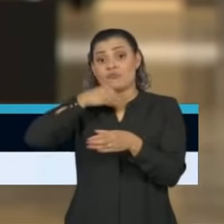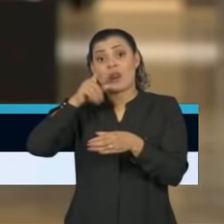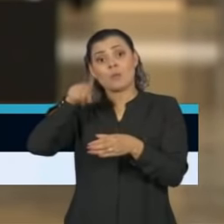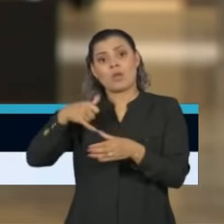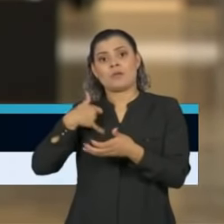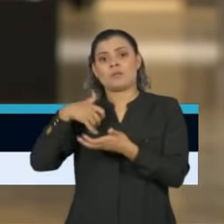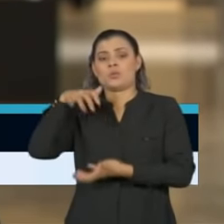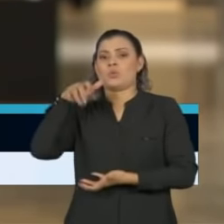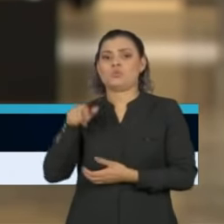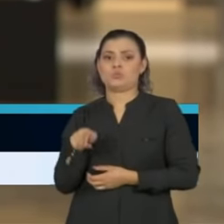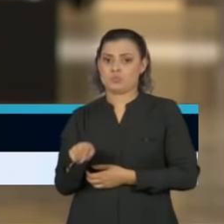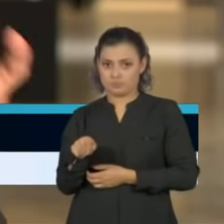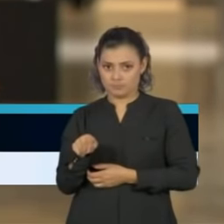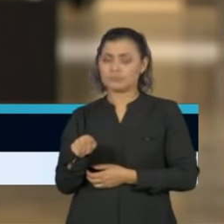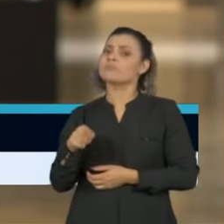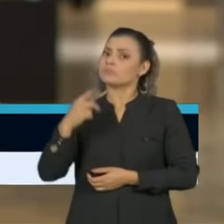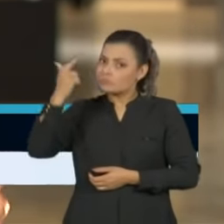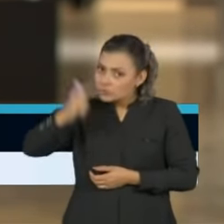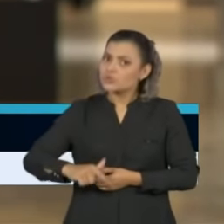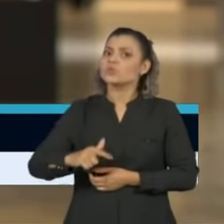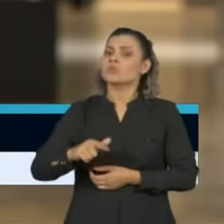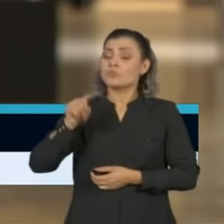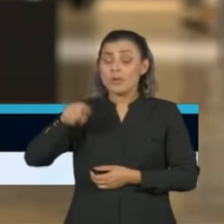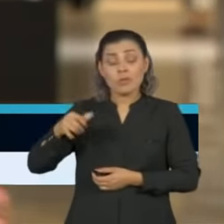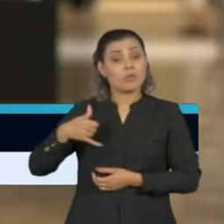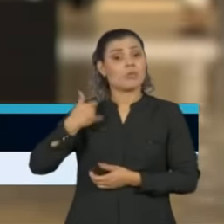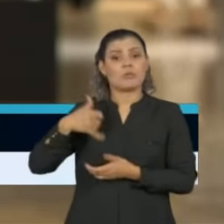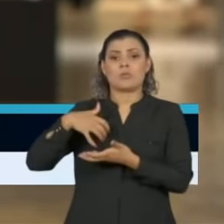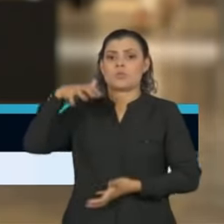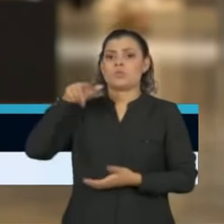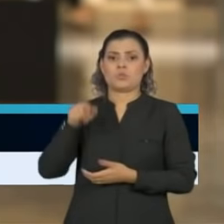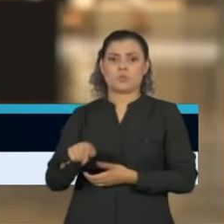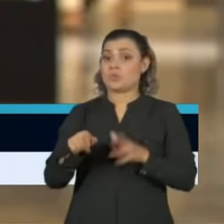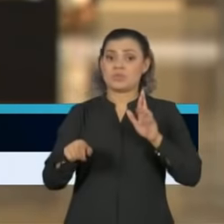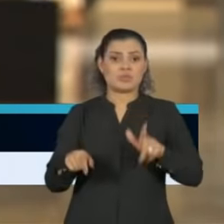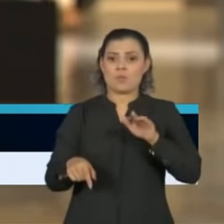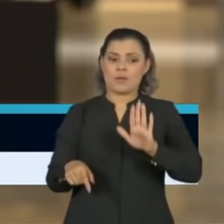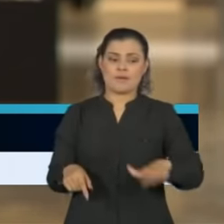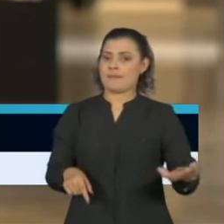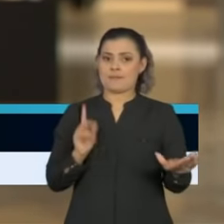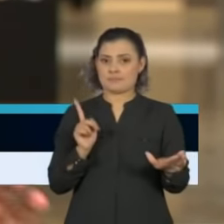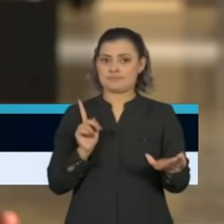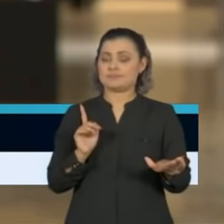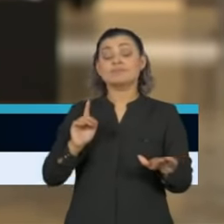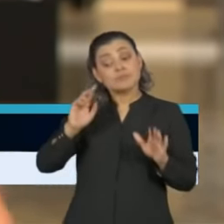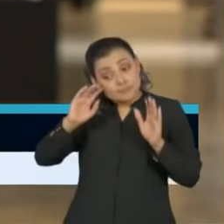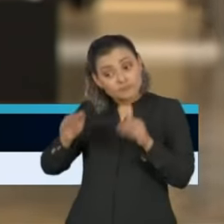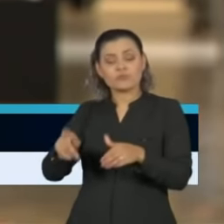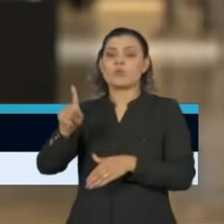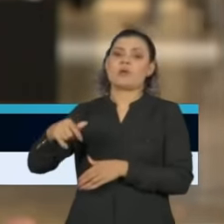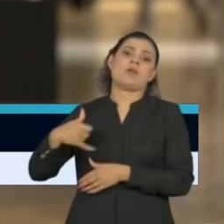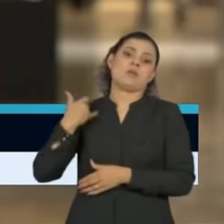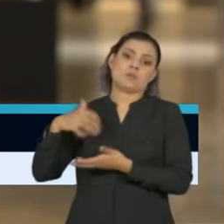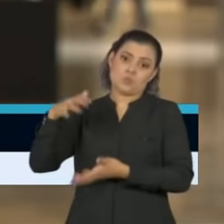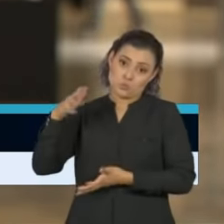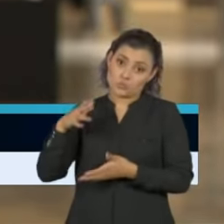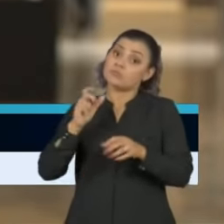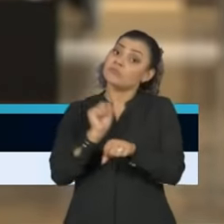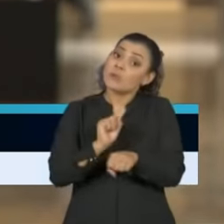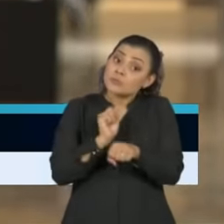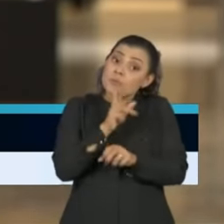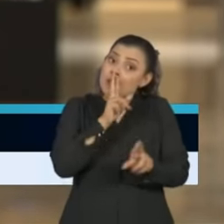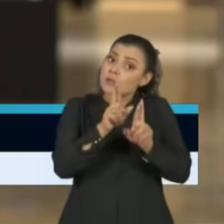esse grupo vulnerável, eu insisto em falar incidência e prevalência, não inclui o grupo de crianças. Então, vamos aguardar os